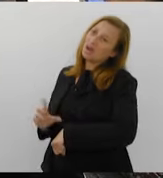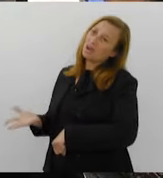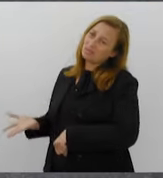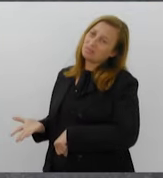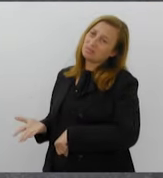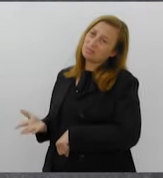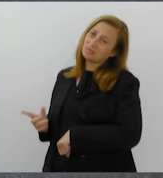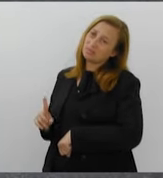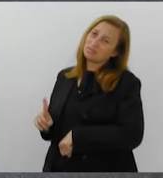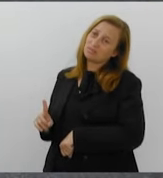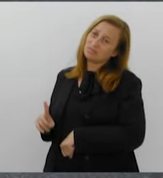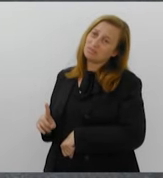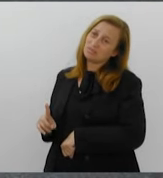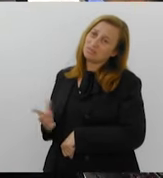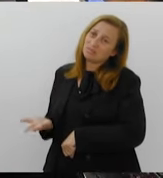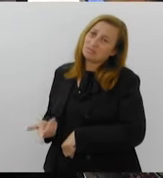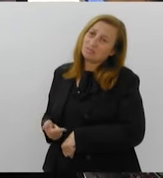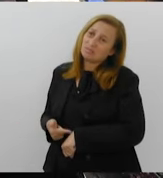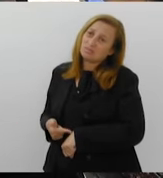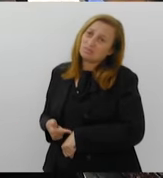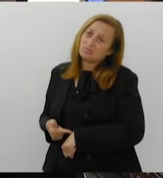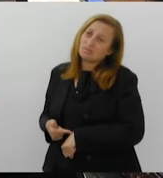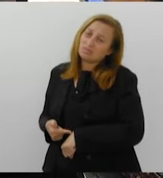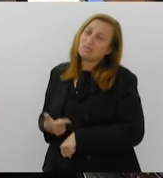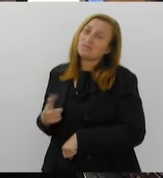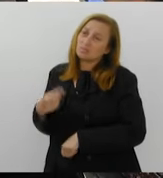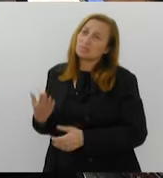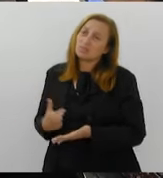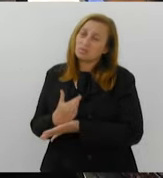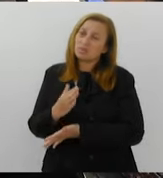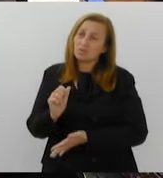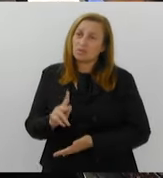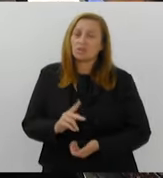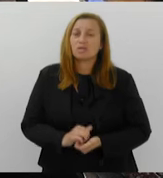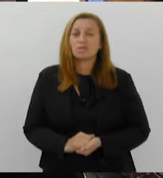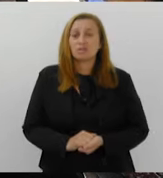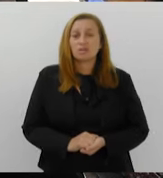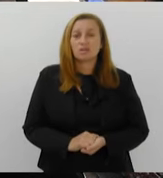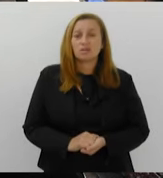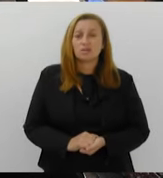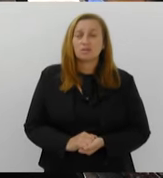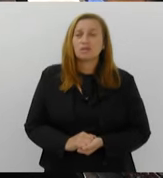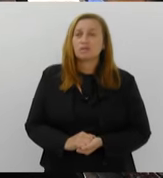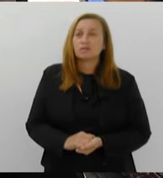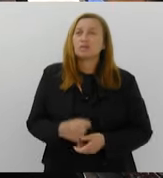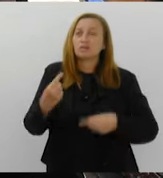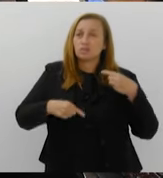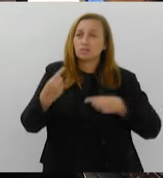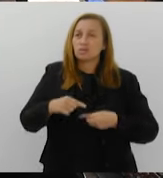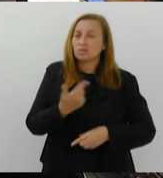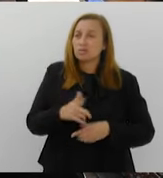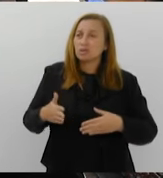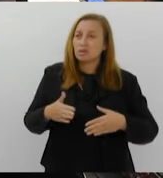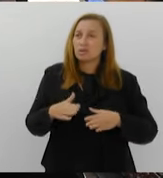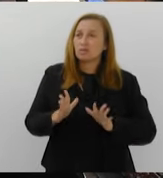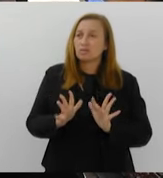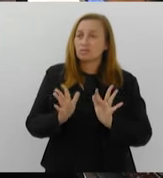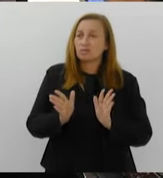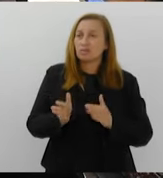logo a seguir, então. Assim que eu aprovar. Tá. Em discussão, não havendo que queira